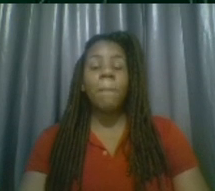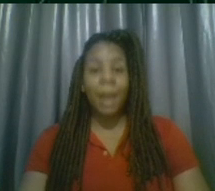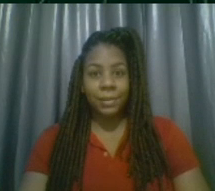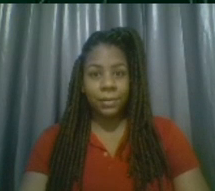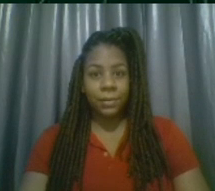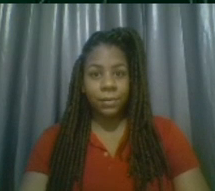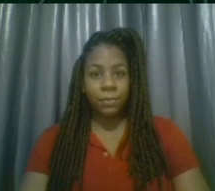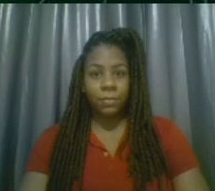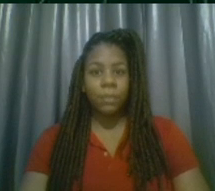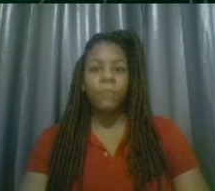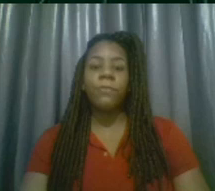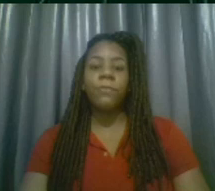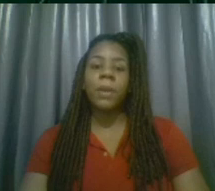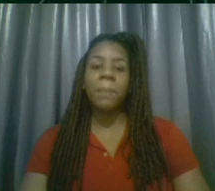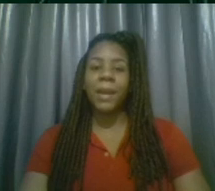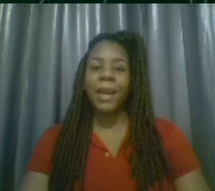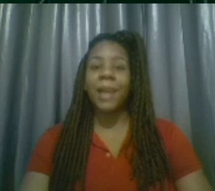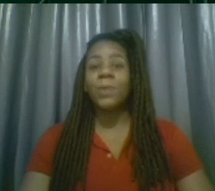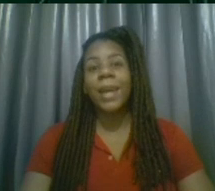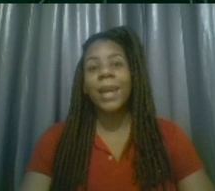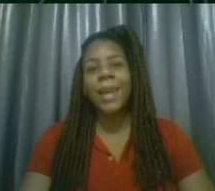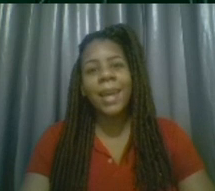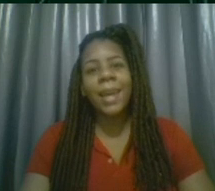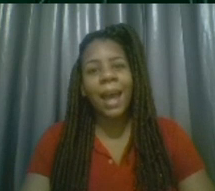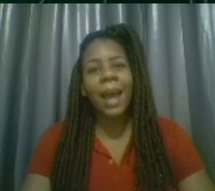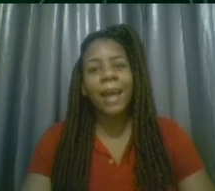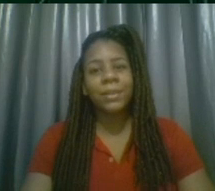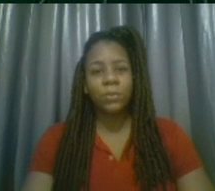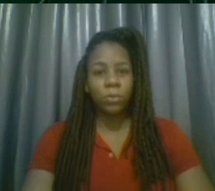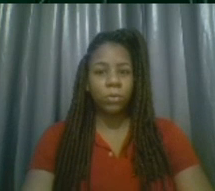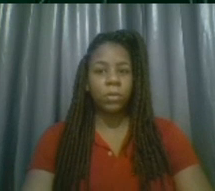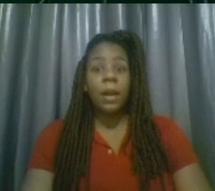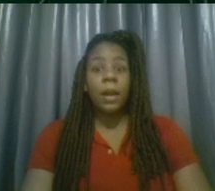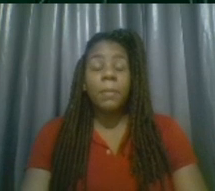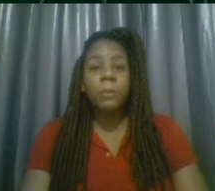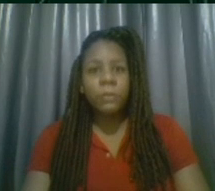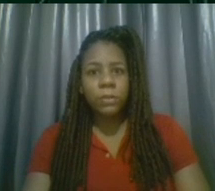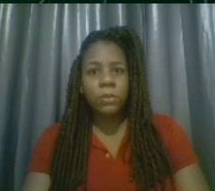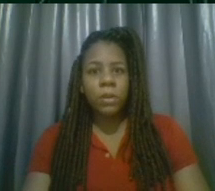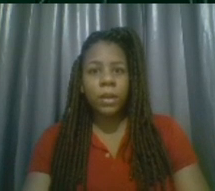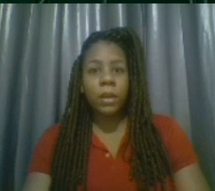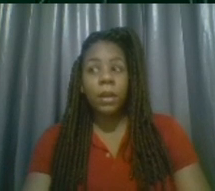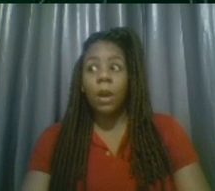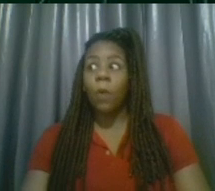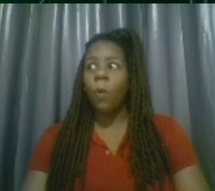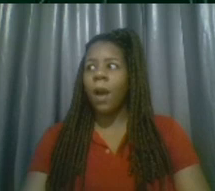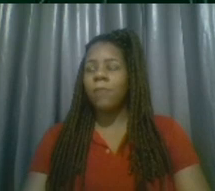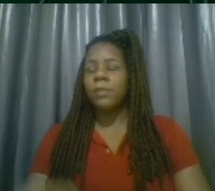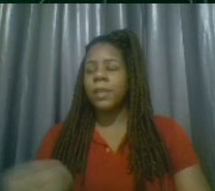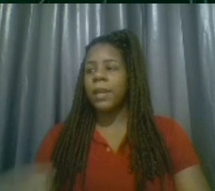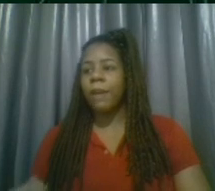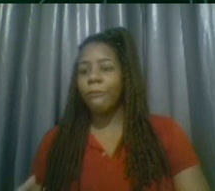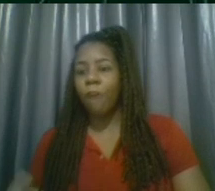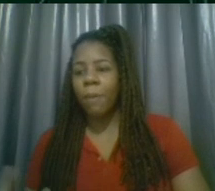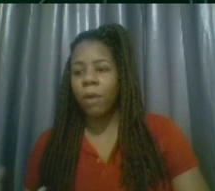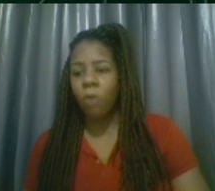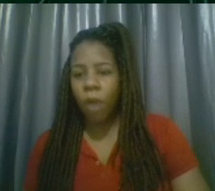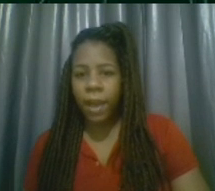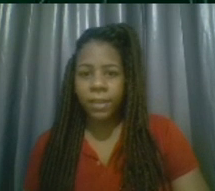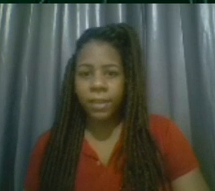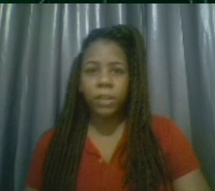o mas foi empregado errado. Mas, professora, qual seria a